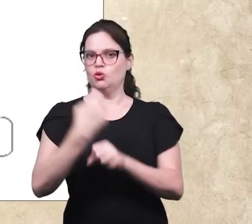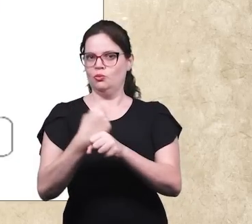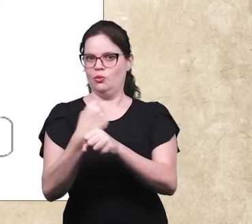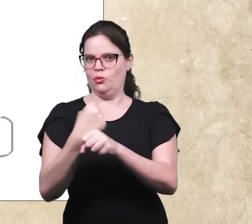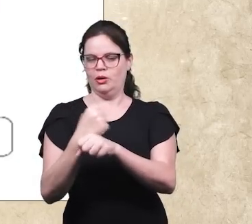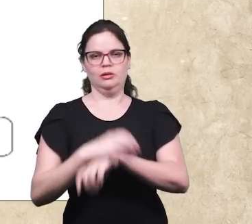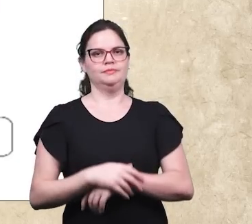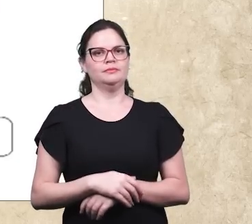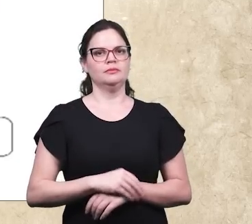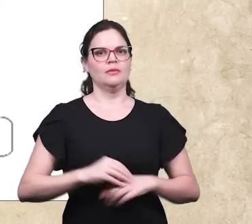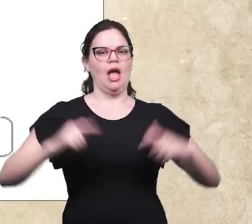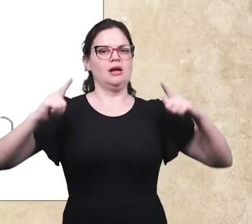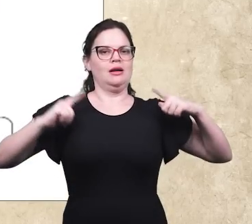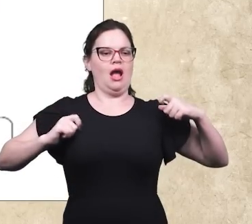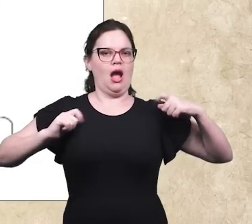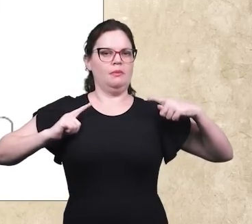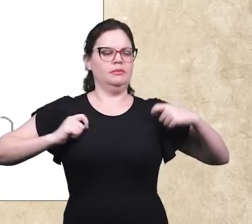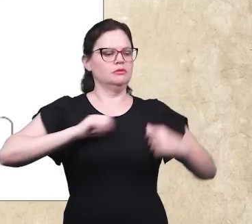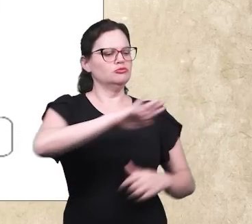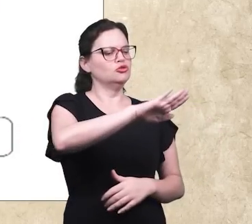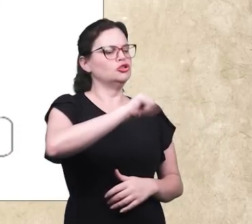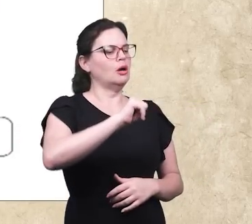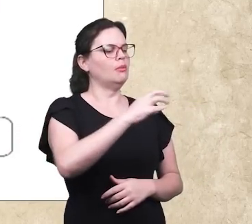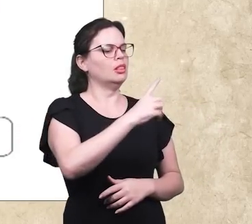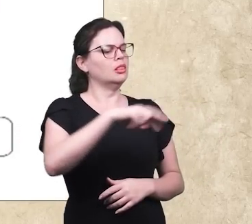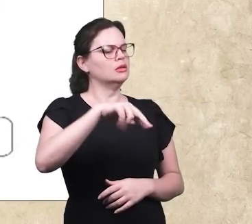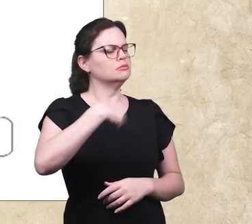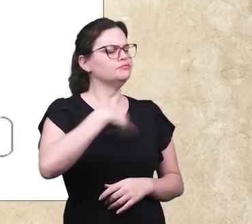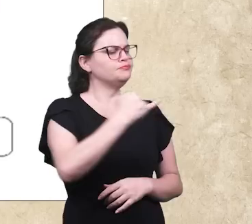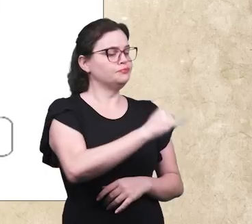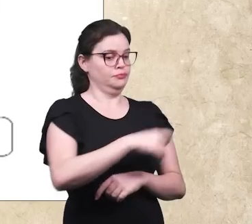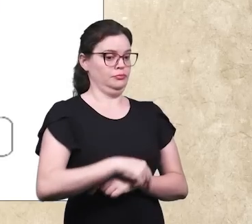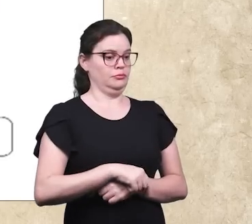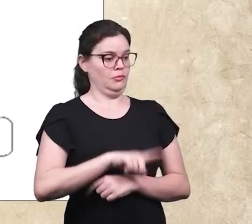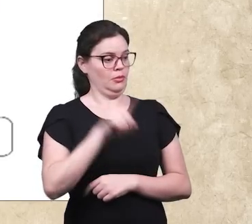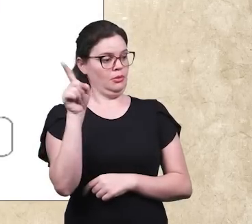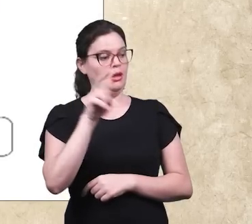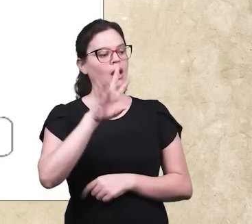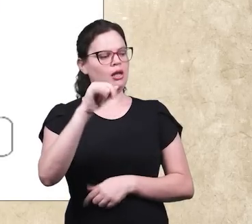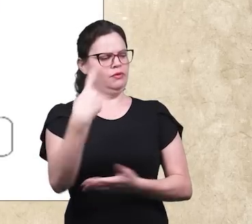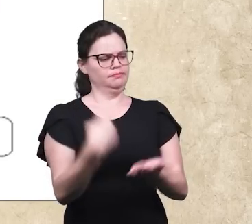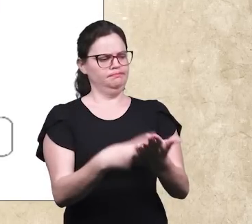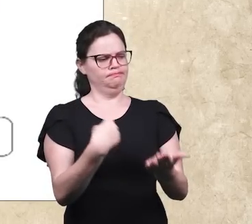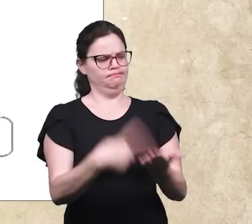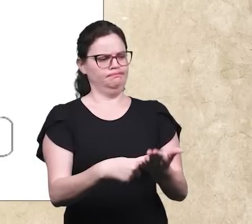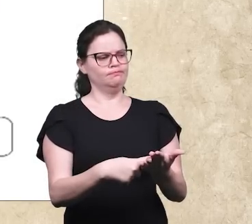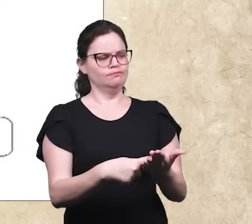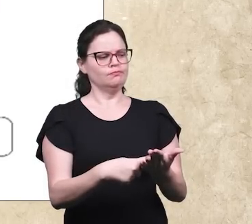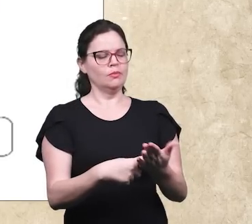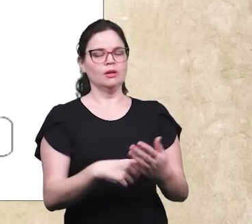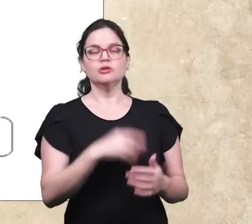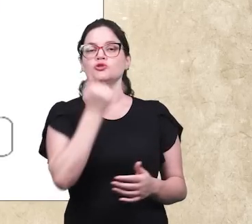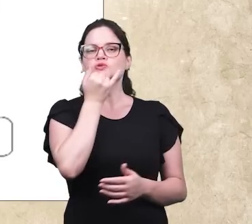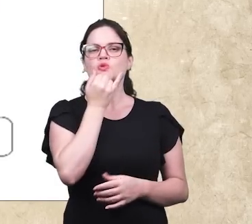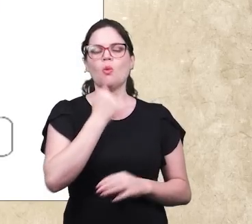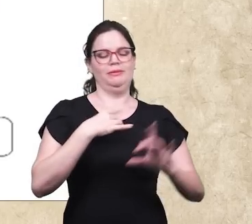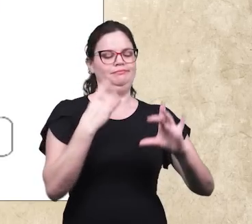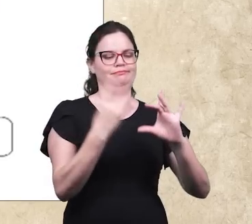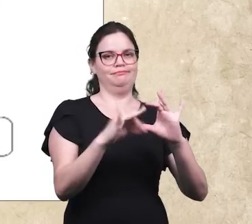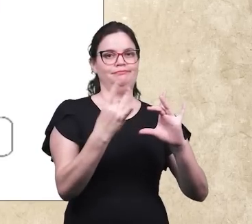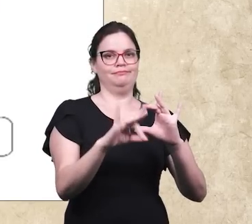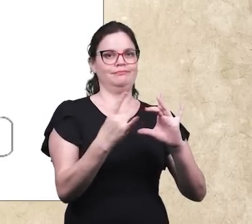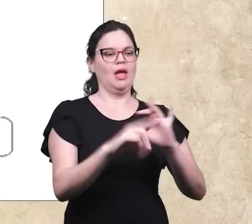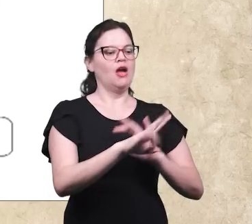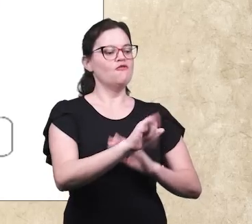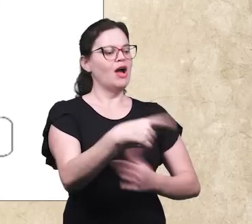último verso que nós citamos, que é o 27, 9 e 27. Ele firmará um concerto com muitos por uma semana. O anticristo faz um acordo com Israel,